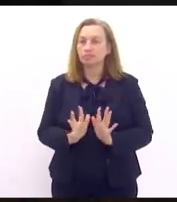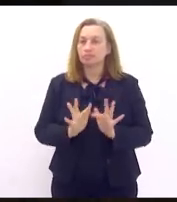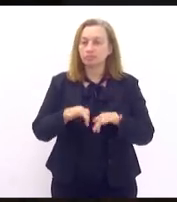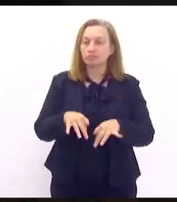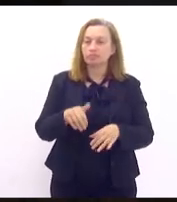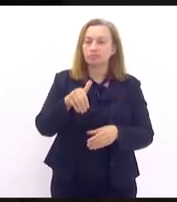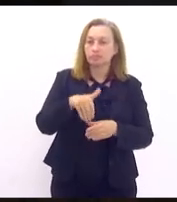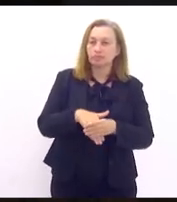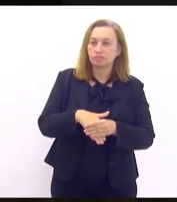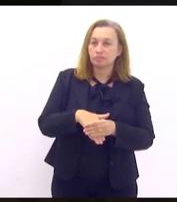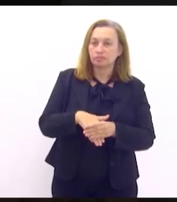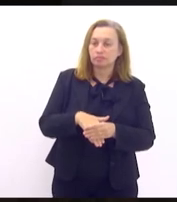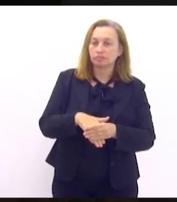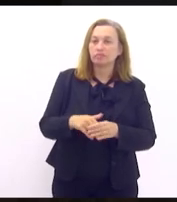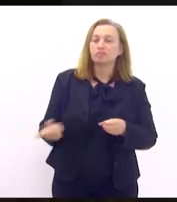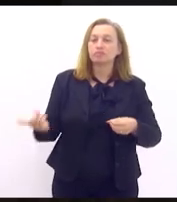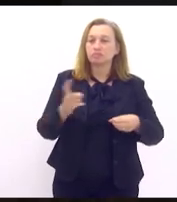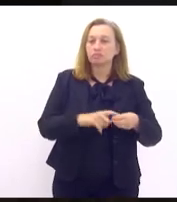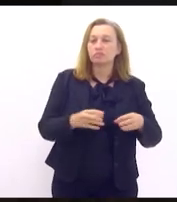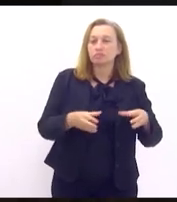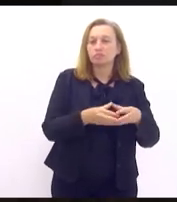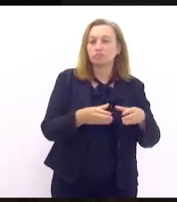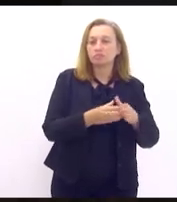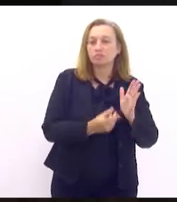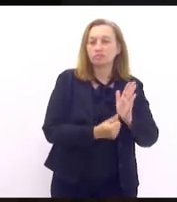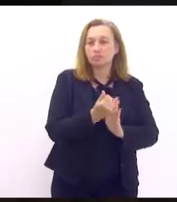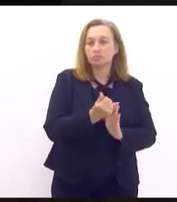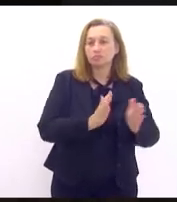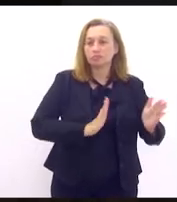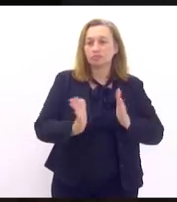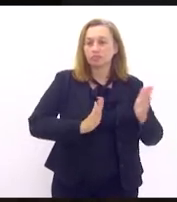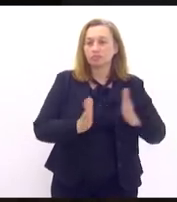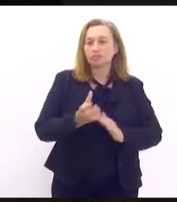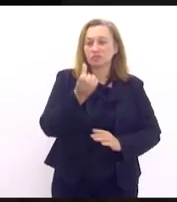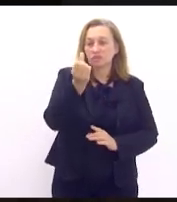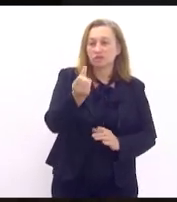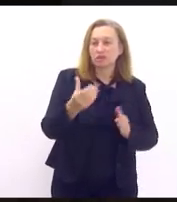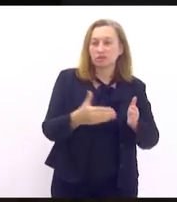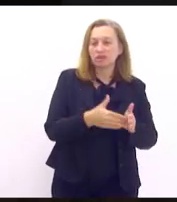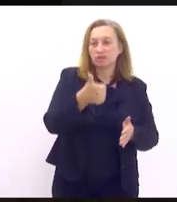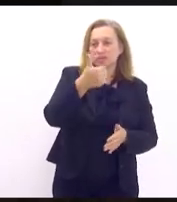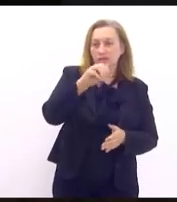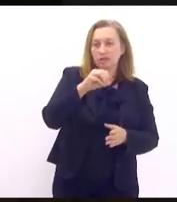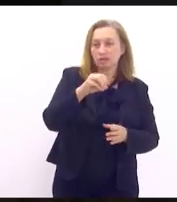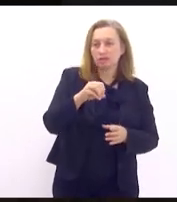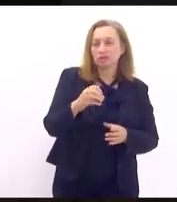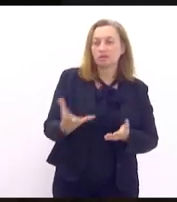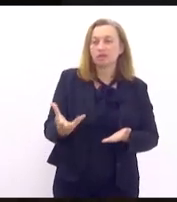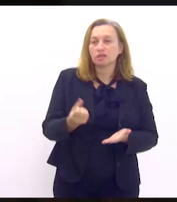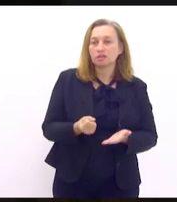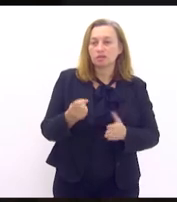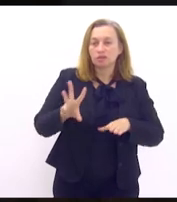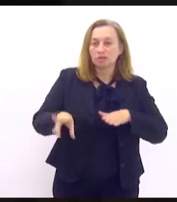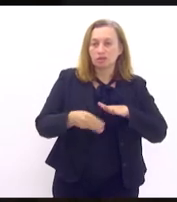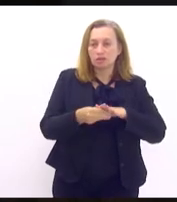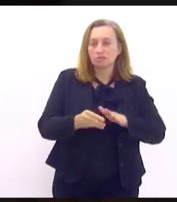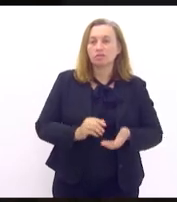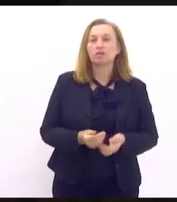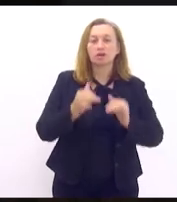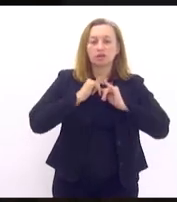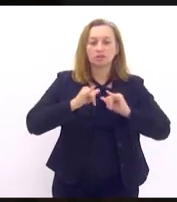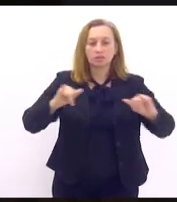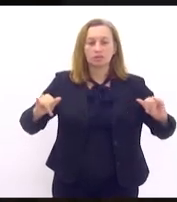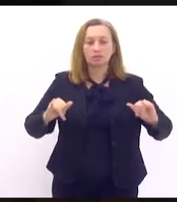encerrada a discussão, retorna à Comissão de Orçamento no prazo de dia 6 a 10 para recebimento de emendas.